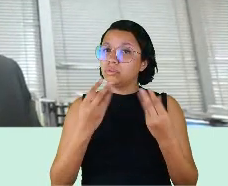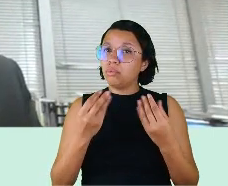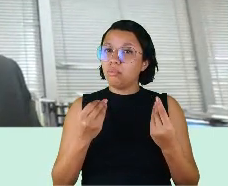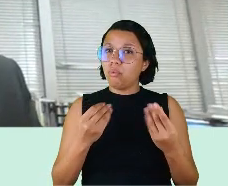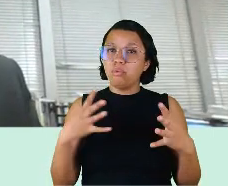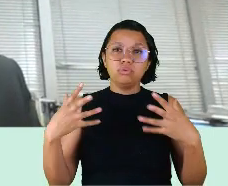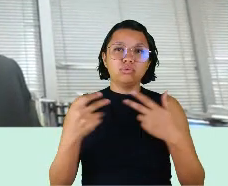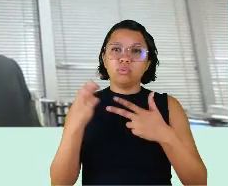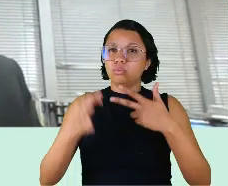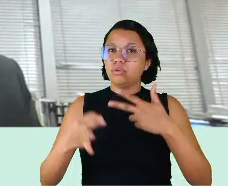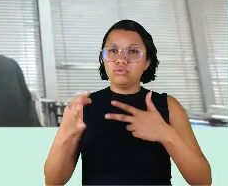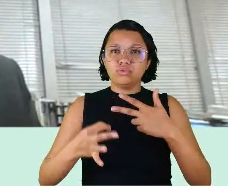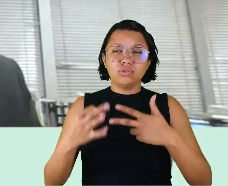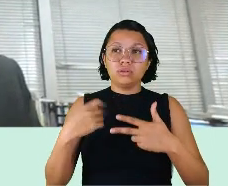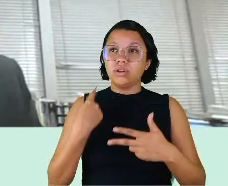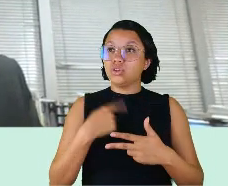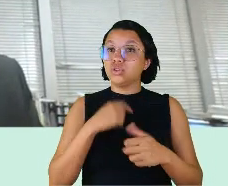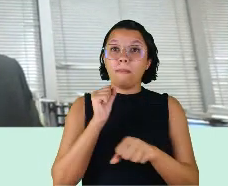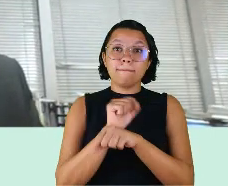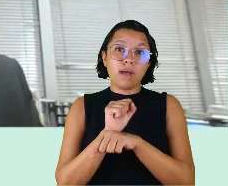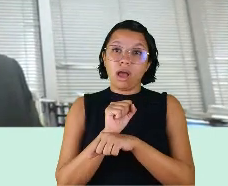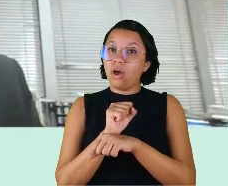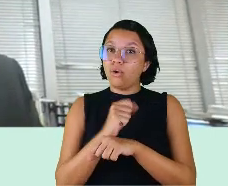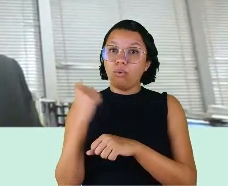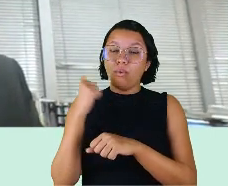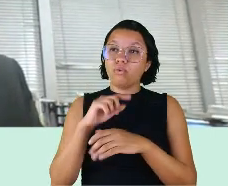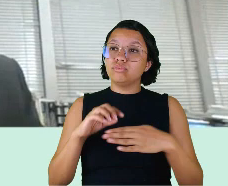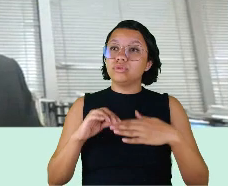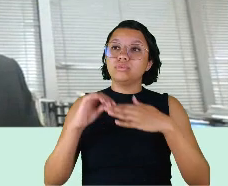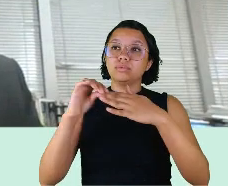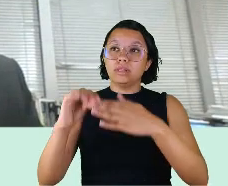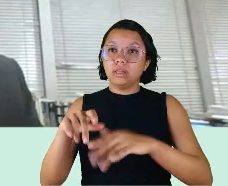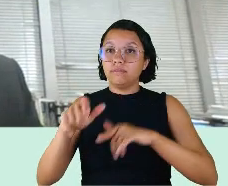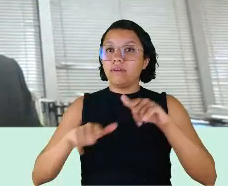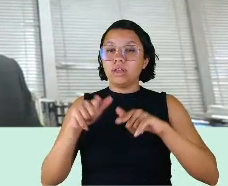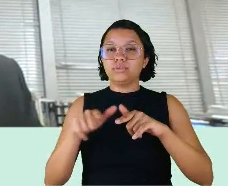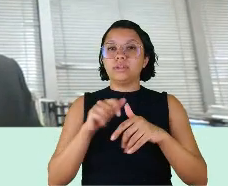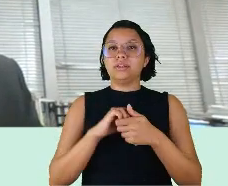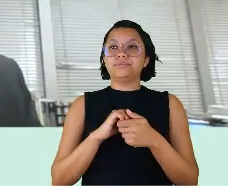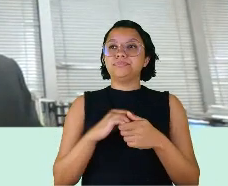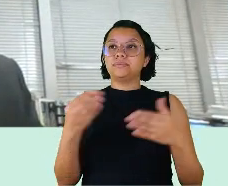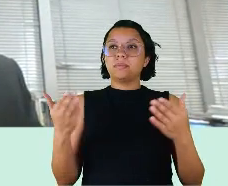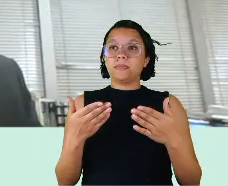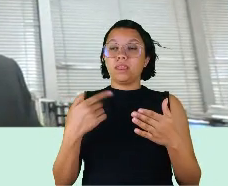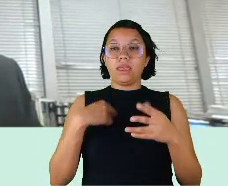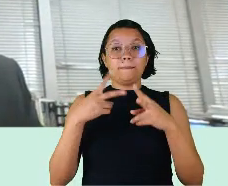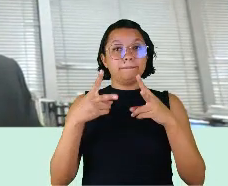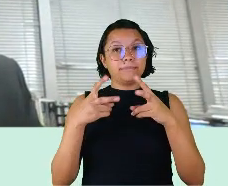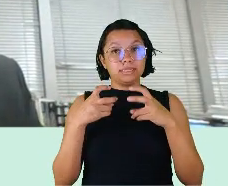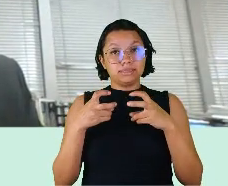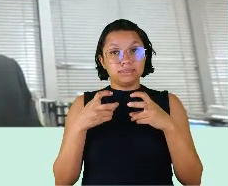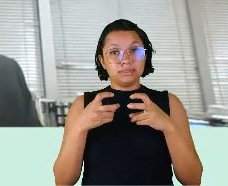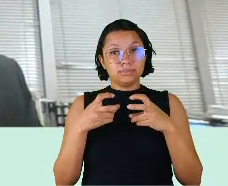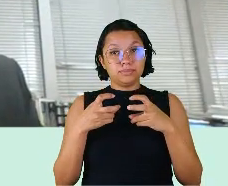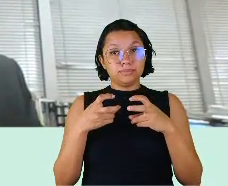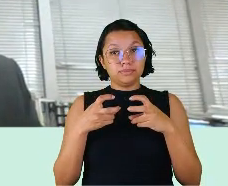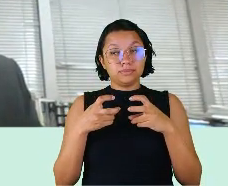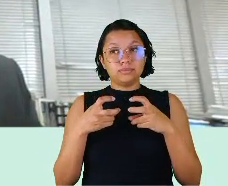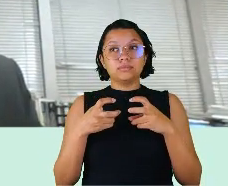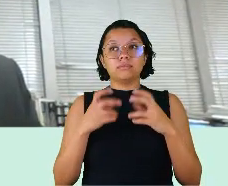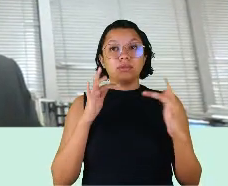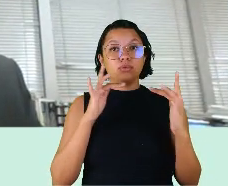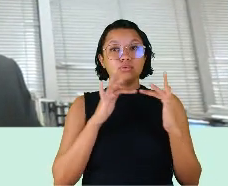todo o judiciário, a gente não parou, né? Conseguiu levar a atividade. Agora, eu percebo